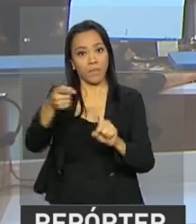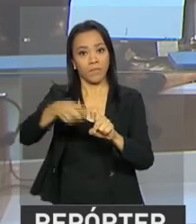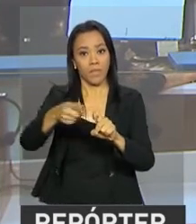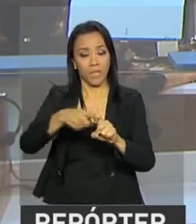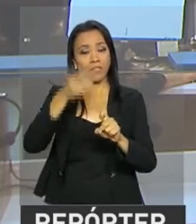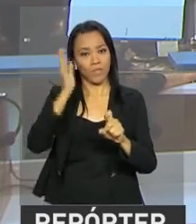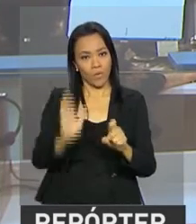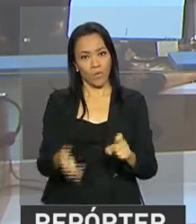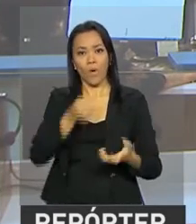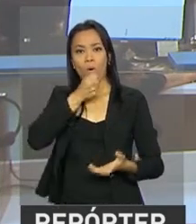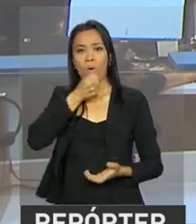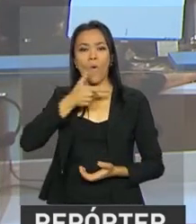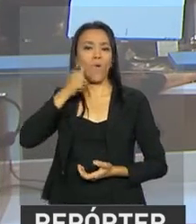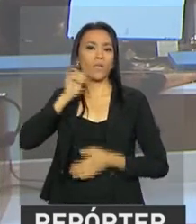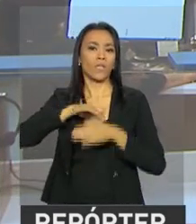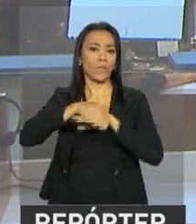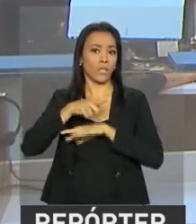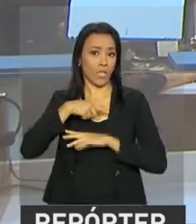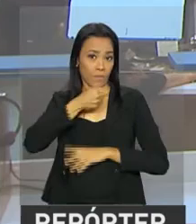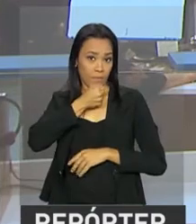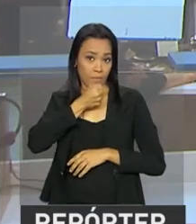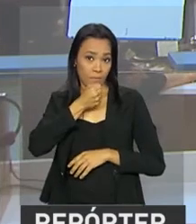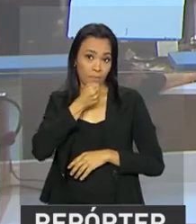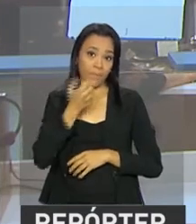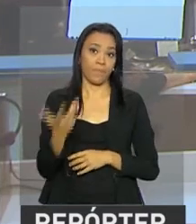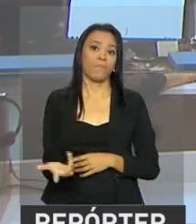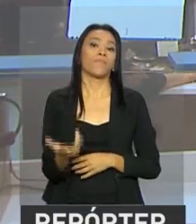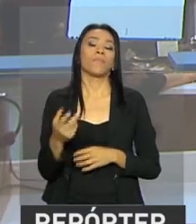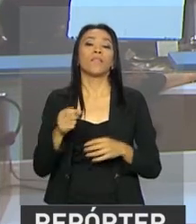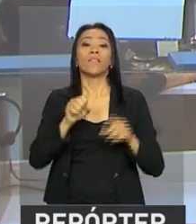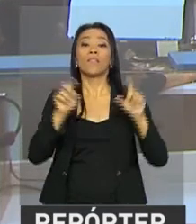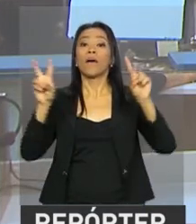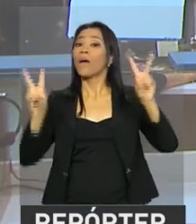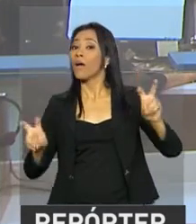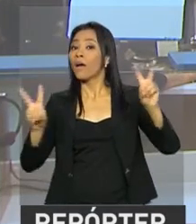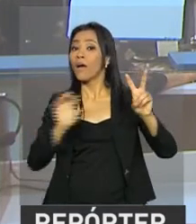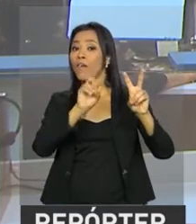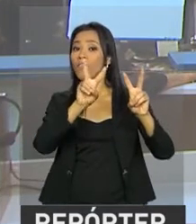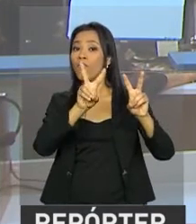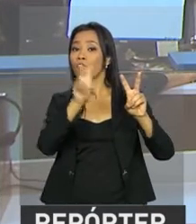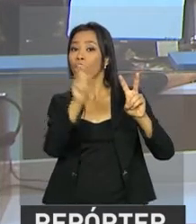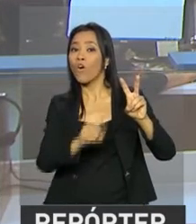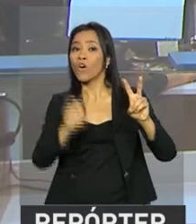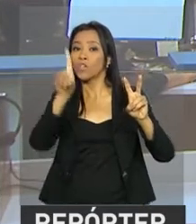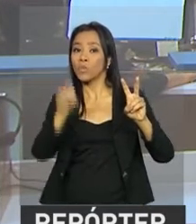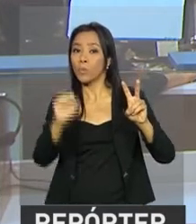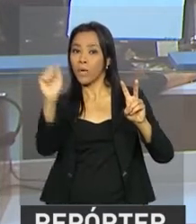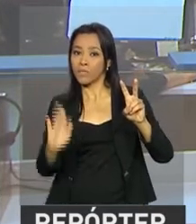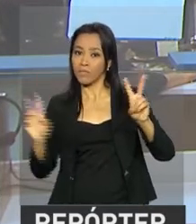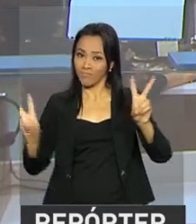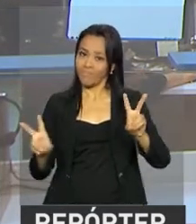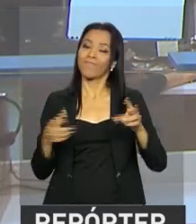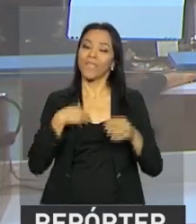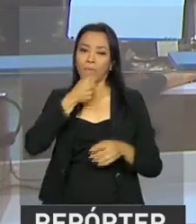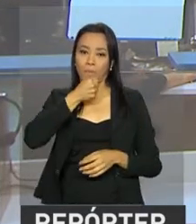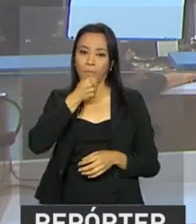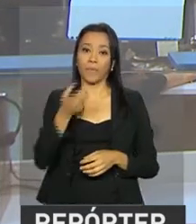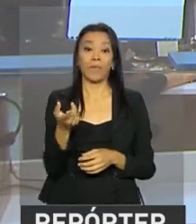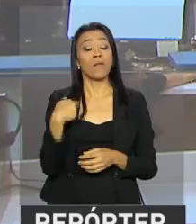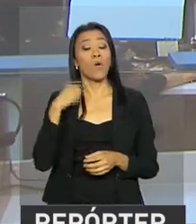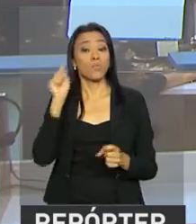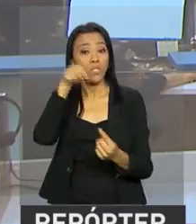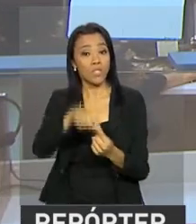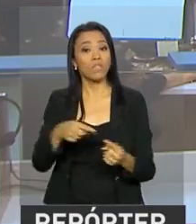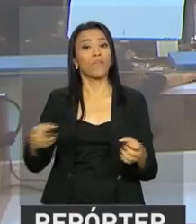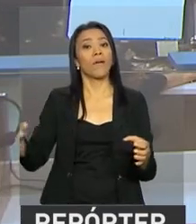entrevista ao vivo ontem à noite na Voz do Brasil. A intenção é substituir cubanos e preencher vagas de